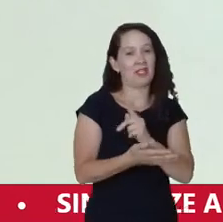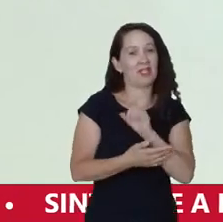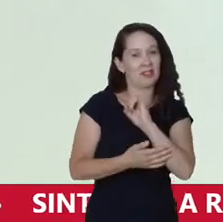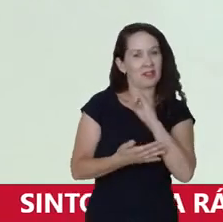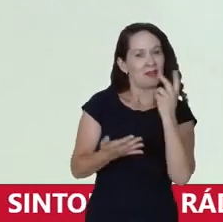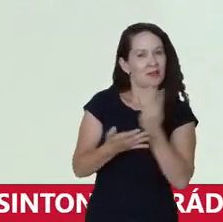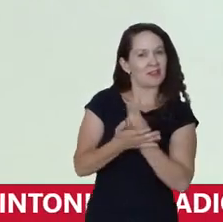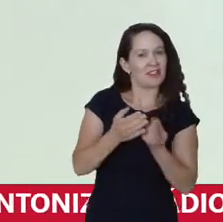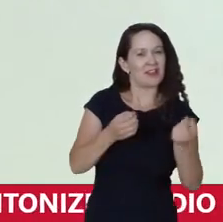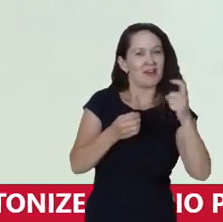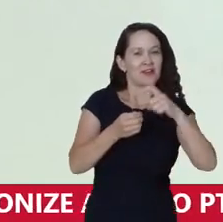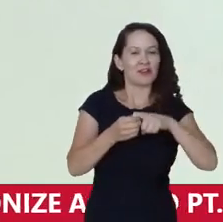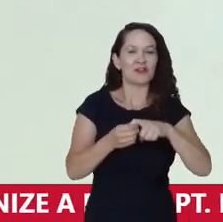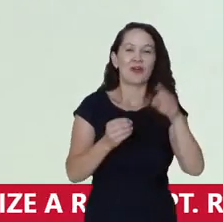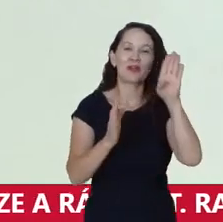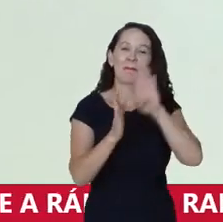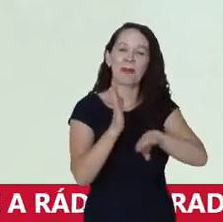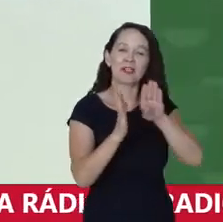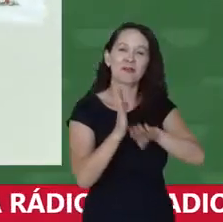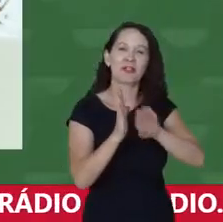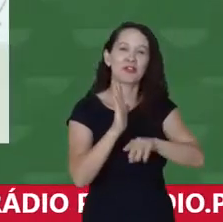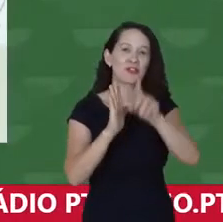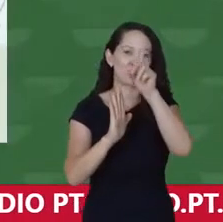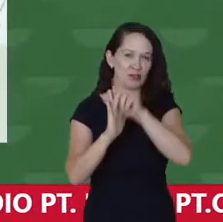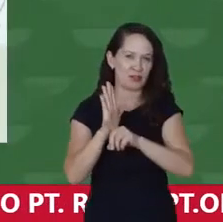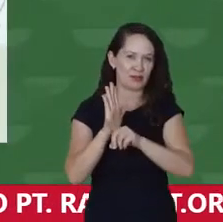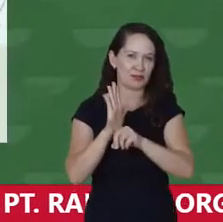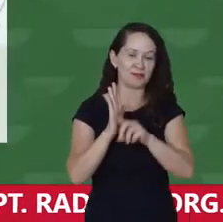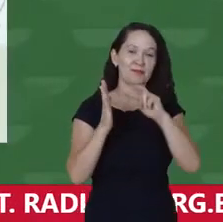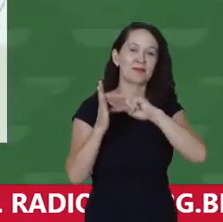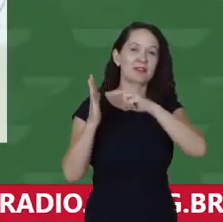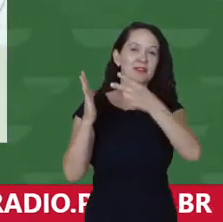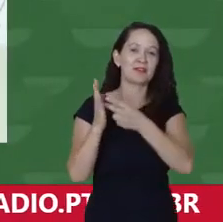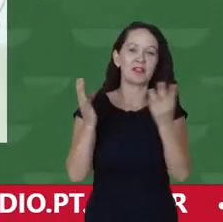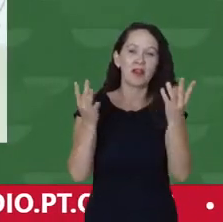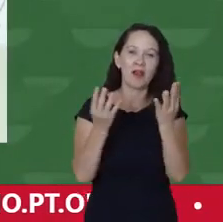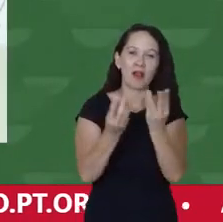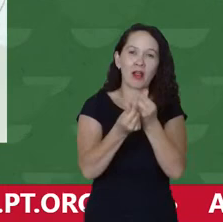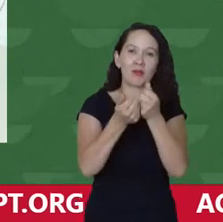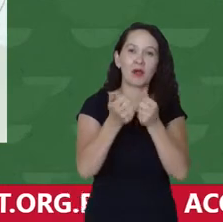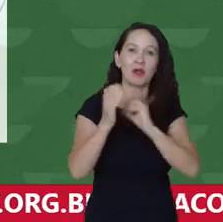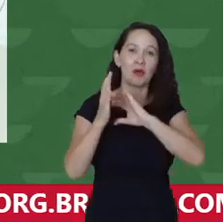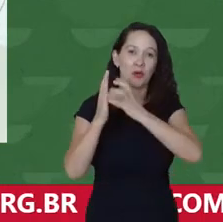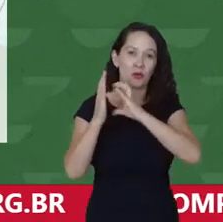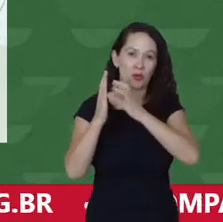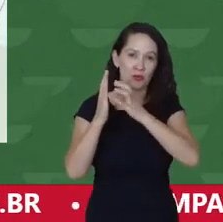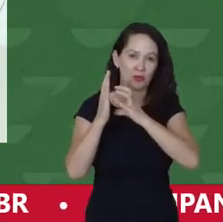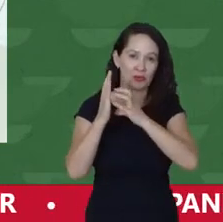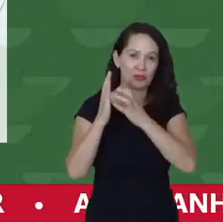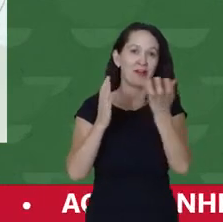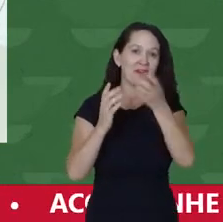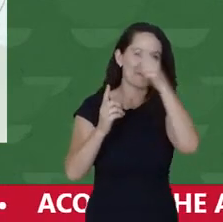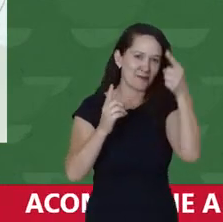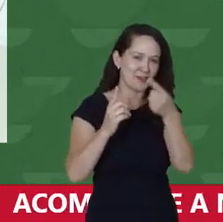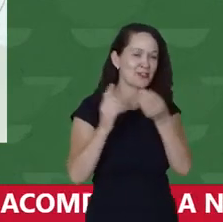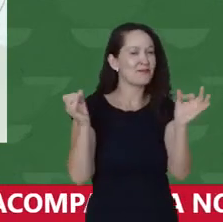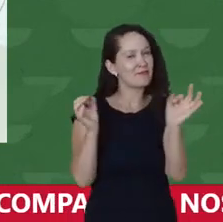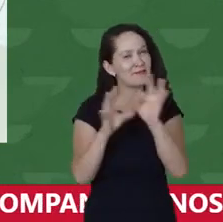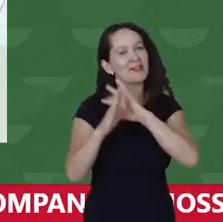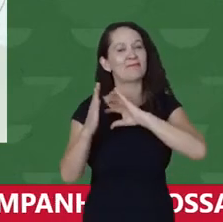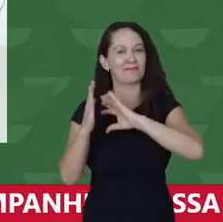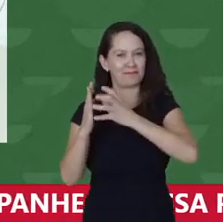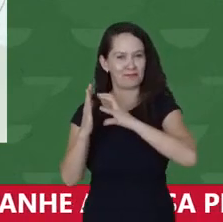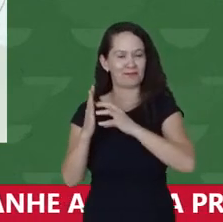teremos um retrocesso muito maior. Isso sem falar do que significa acabar com o concurso público, né? Porque é isso que se pretende. É, na